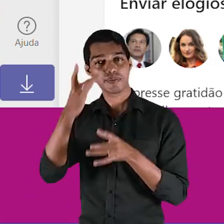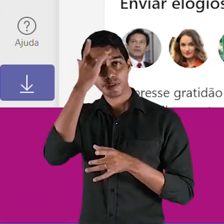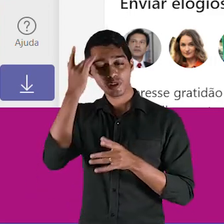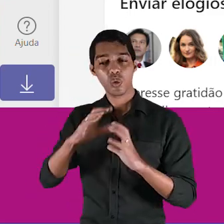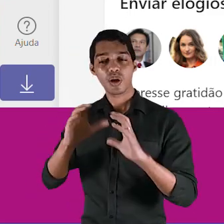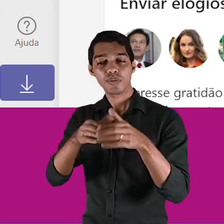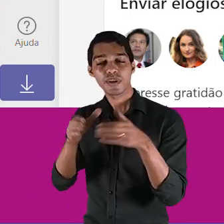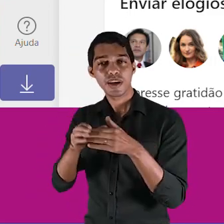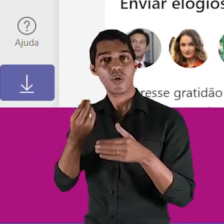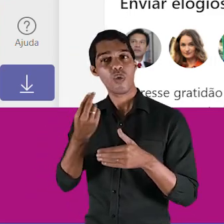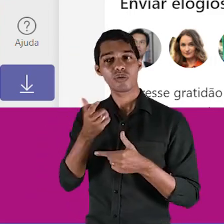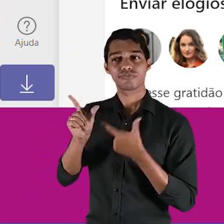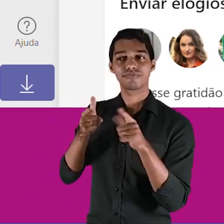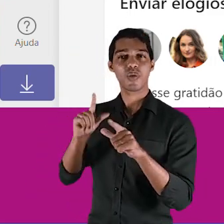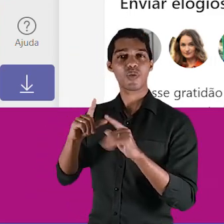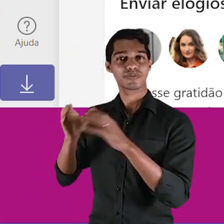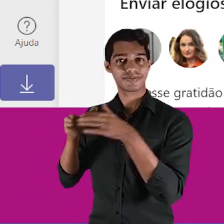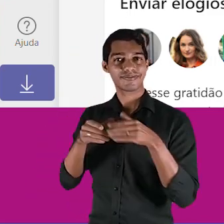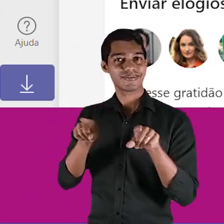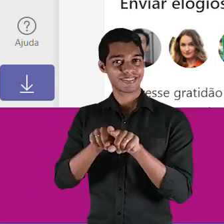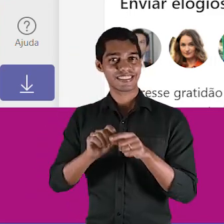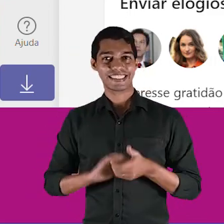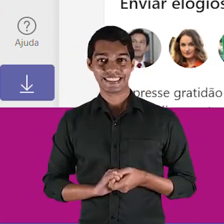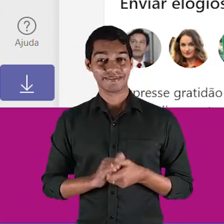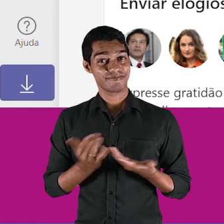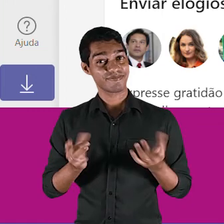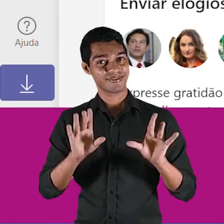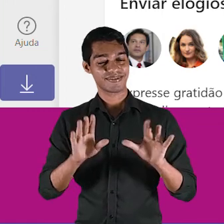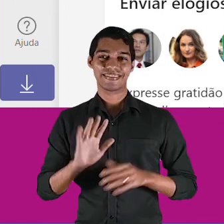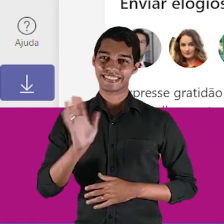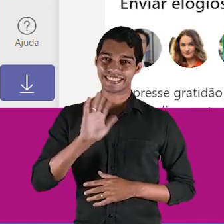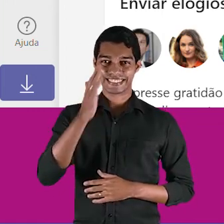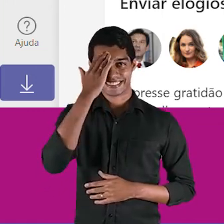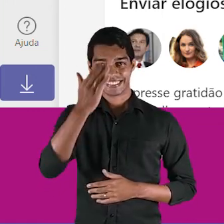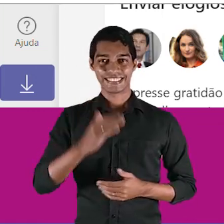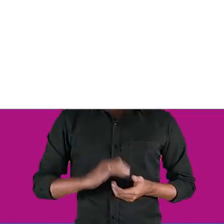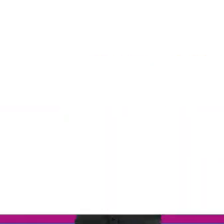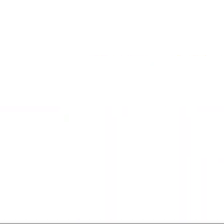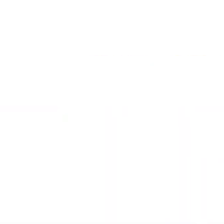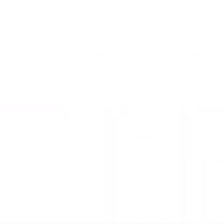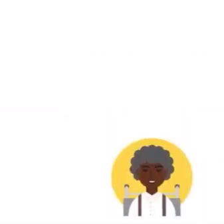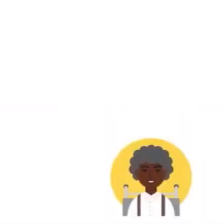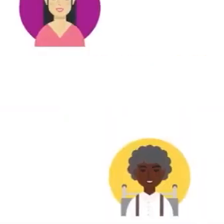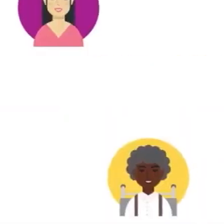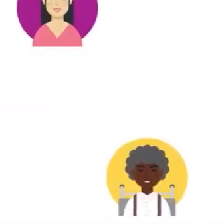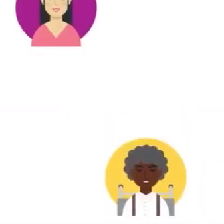do seu time ou pessoas de outros times também. E é isso, pessoal. Obrigado.